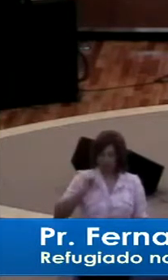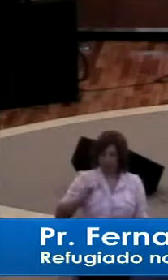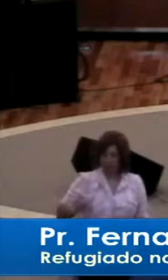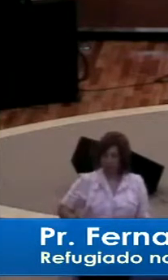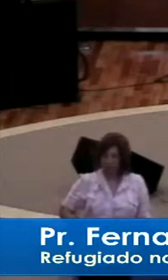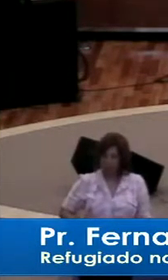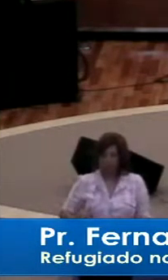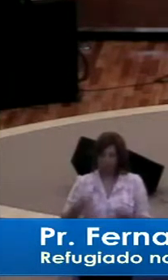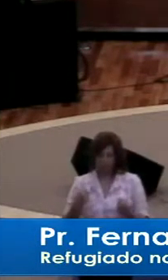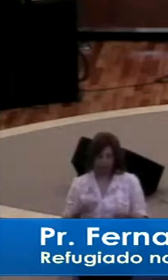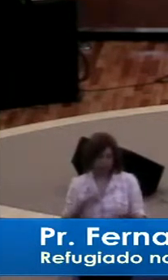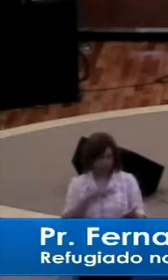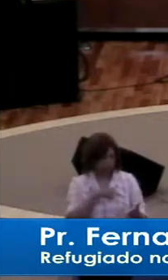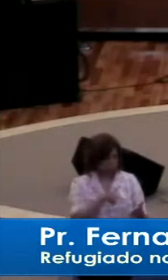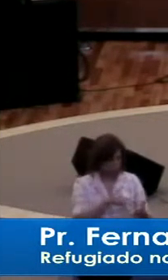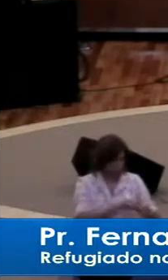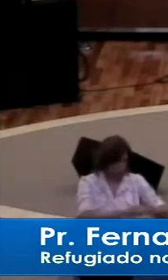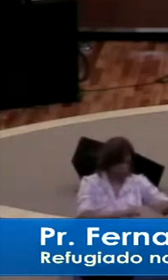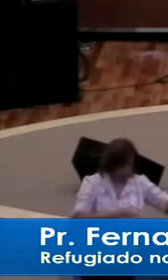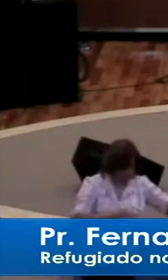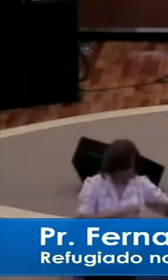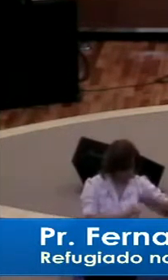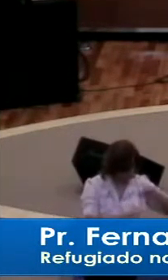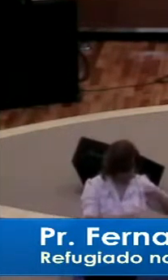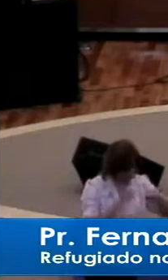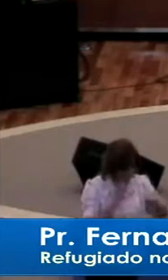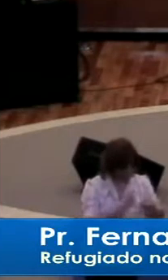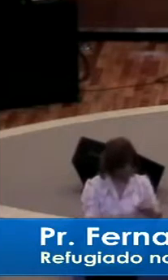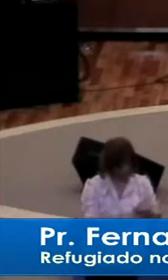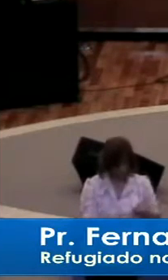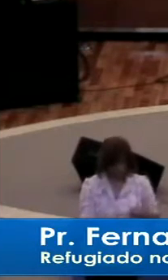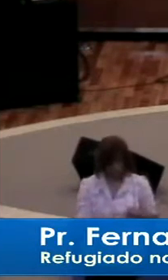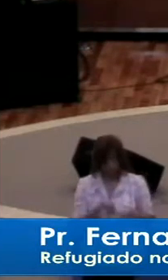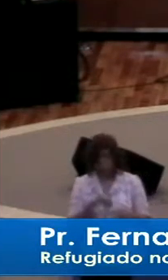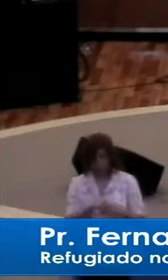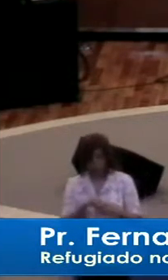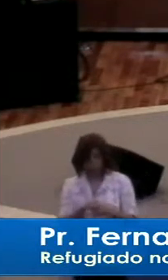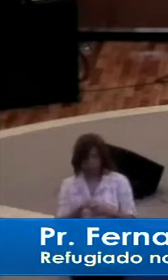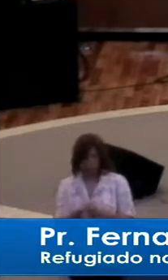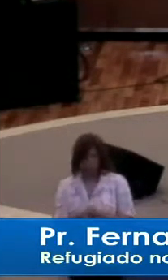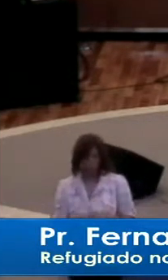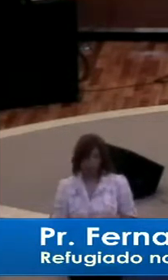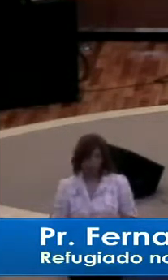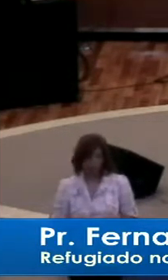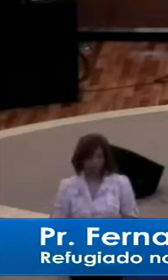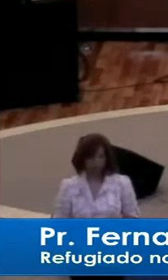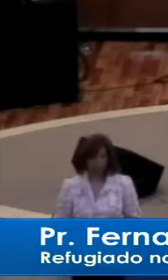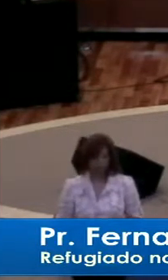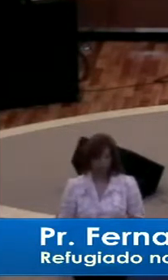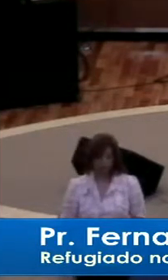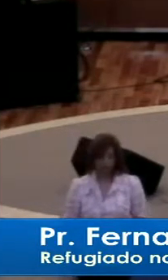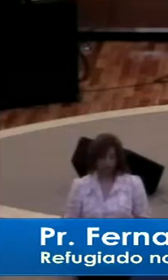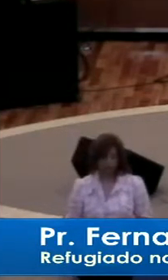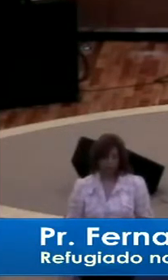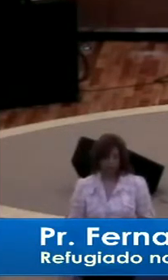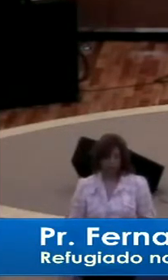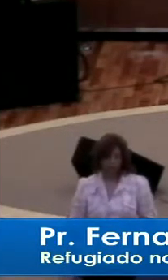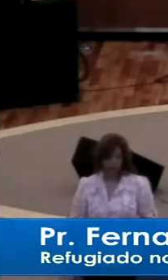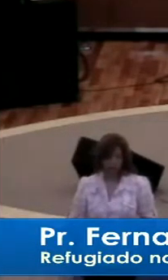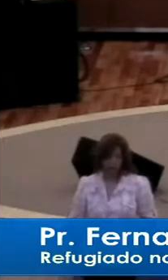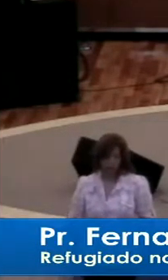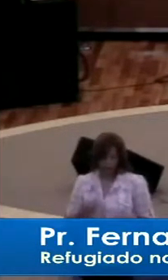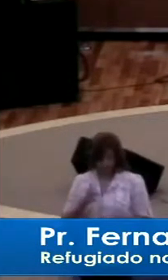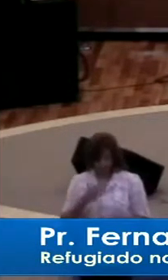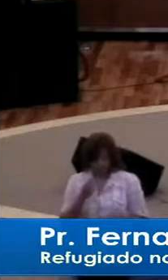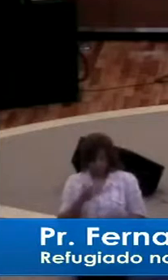inclusive a minha. E no final de toda aquela revista, chamaram os funcionários, que não eram muitos, eram poucos, num salão, e falaram